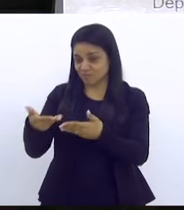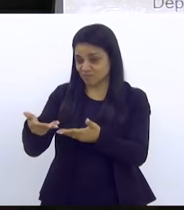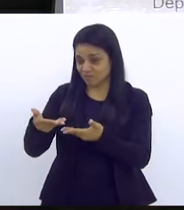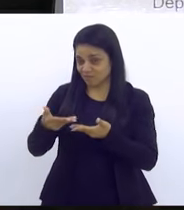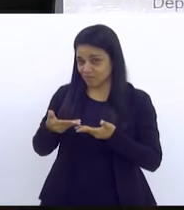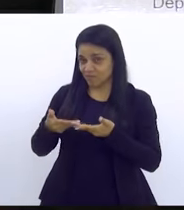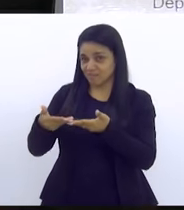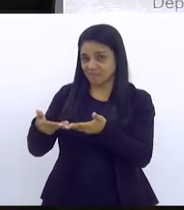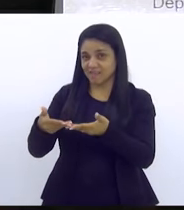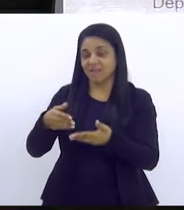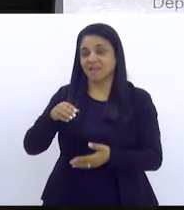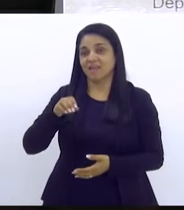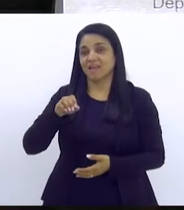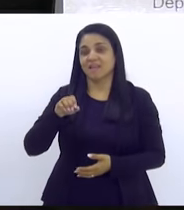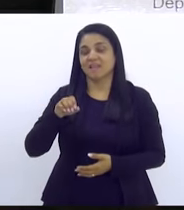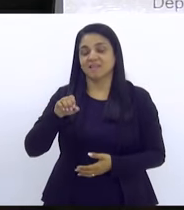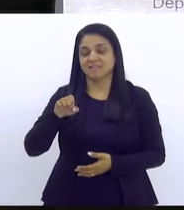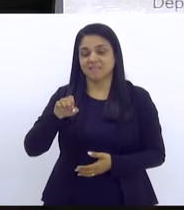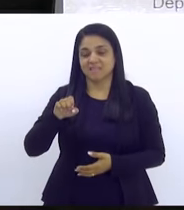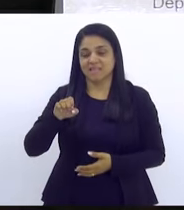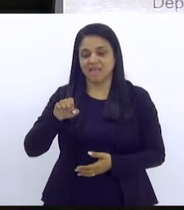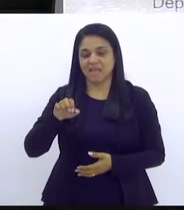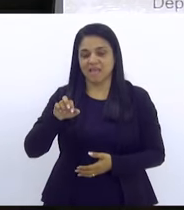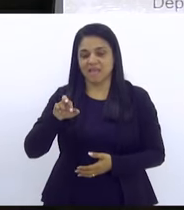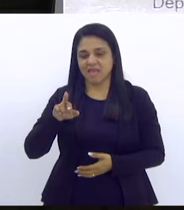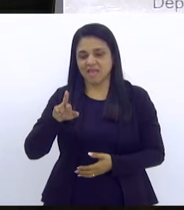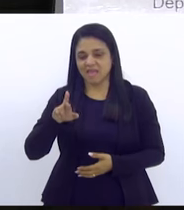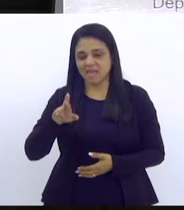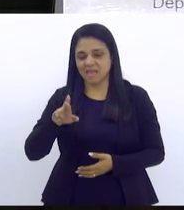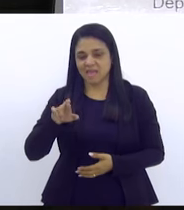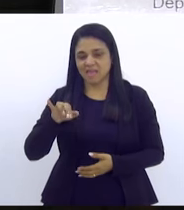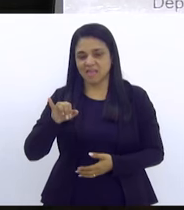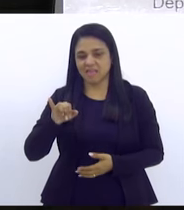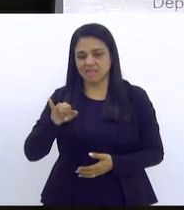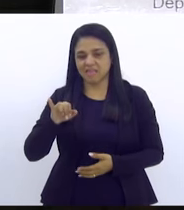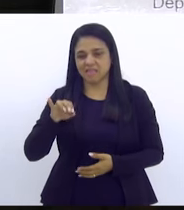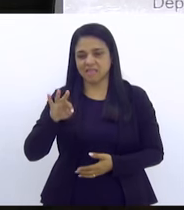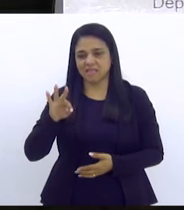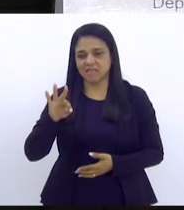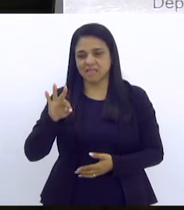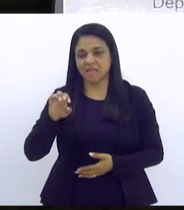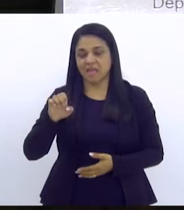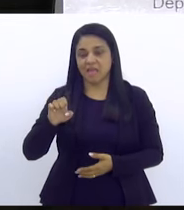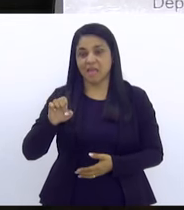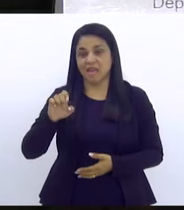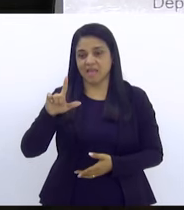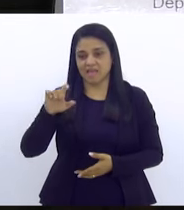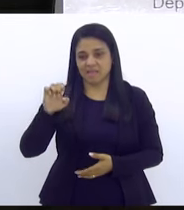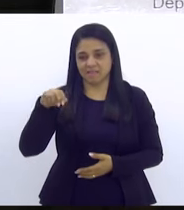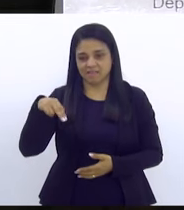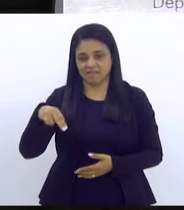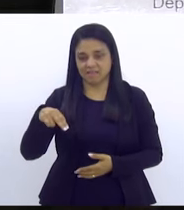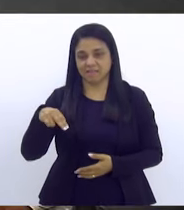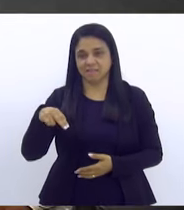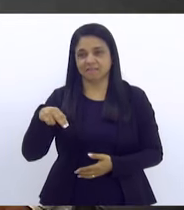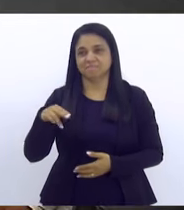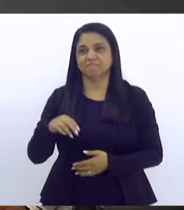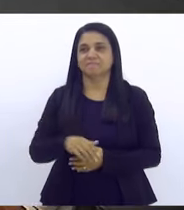Ellen da Silva Farias do Nascimento para uma apresentação musical. Cadê a nossa querida